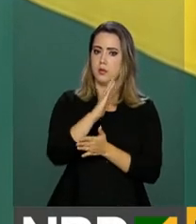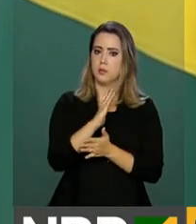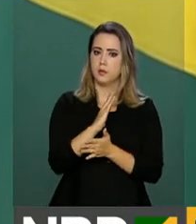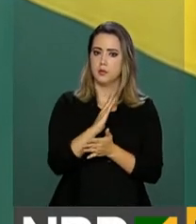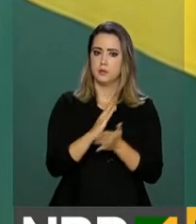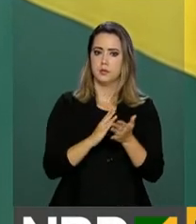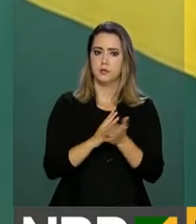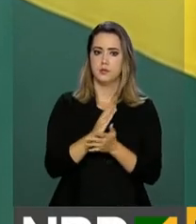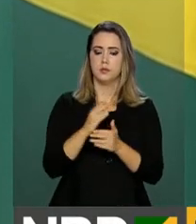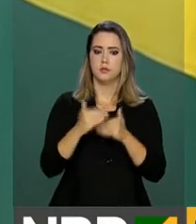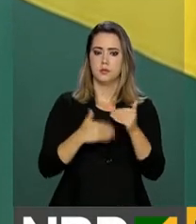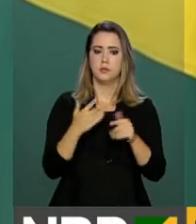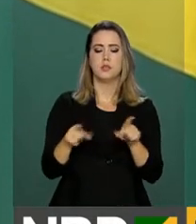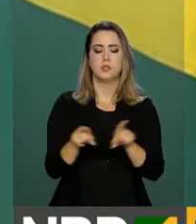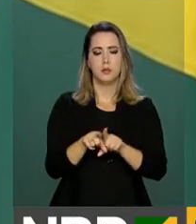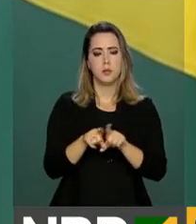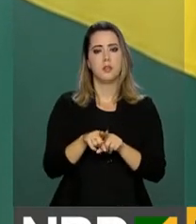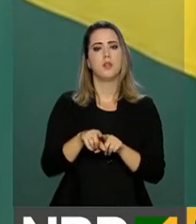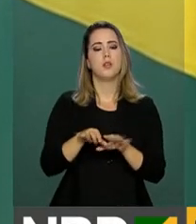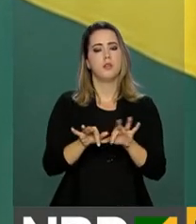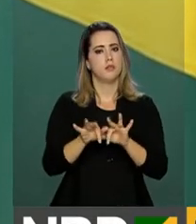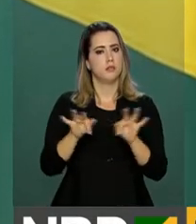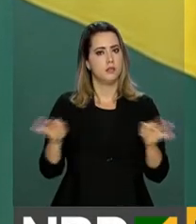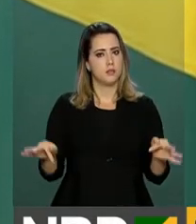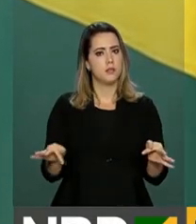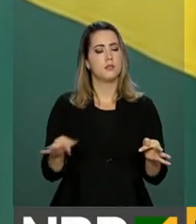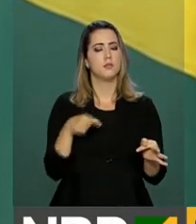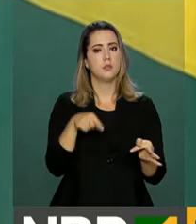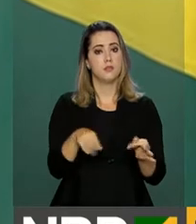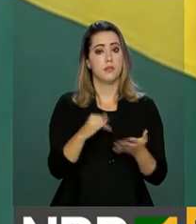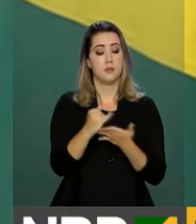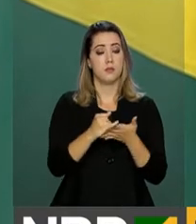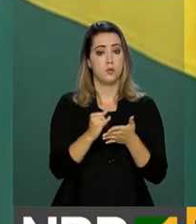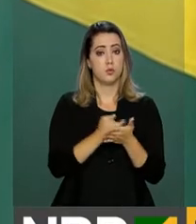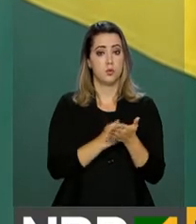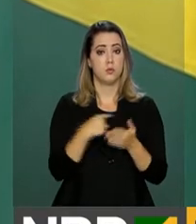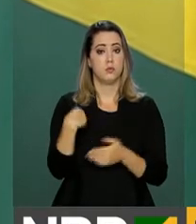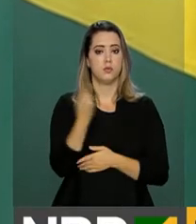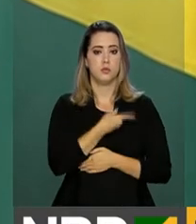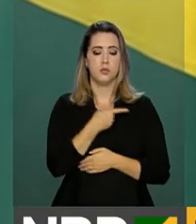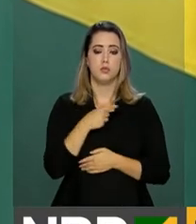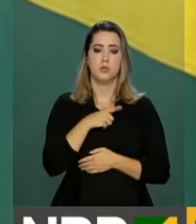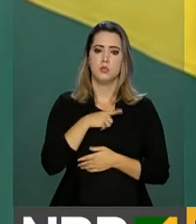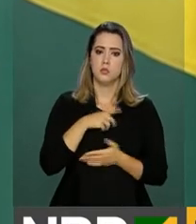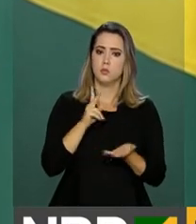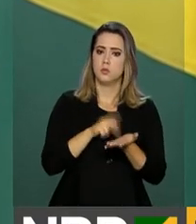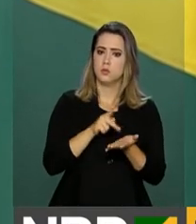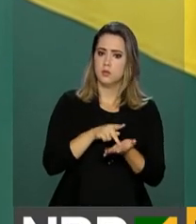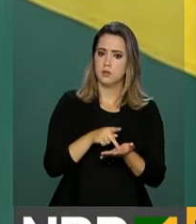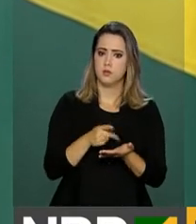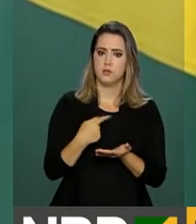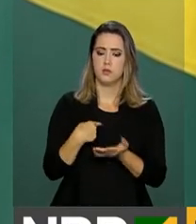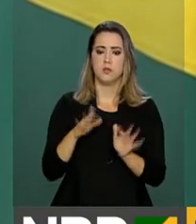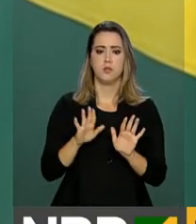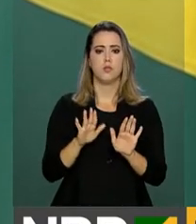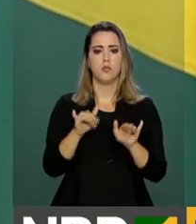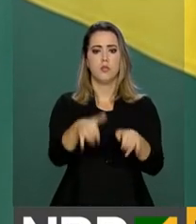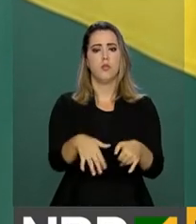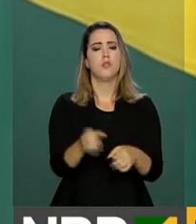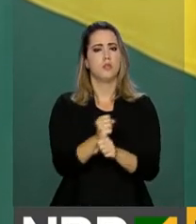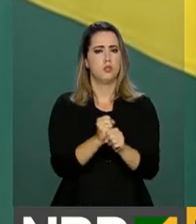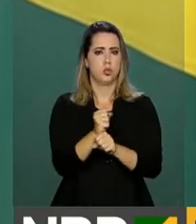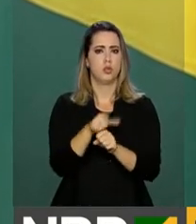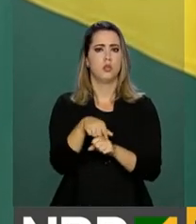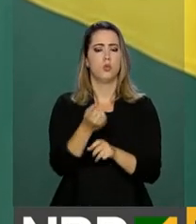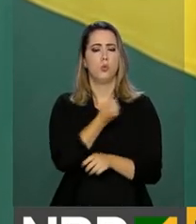também a simplificação tributária nós teremos na verdade na verdade é terminado este ano